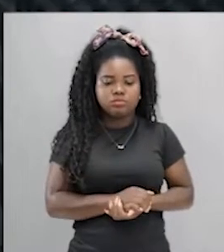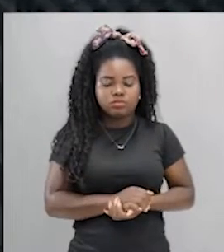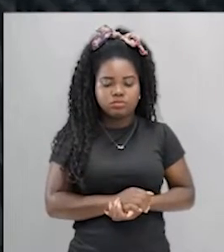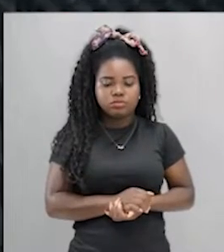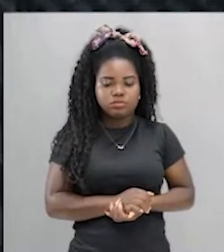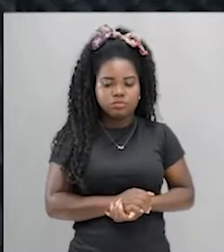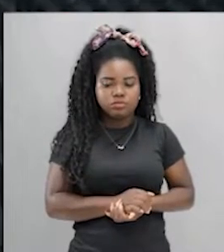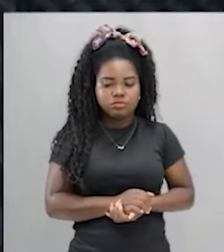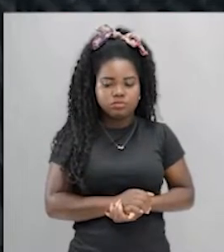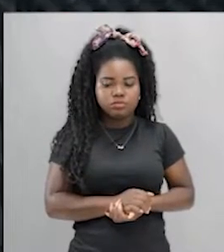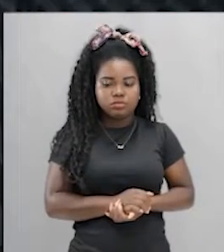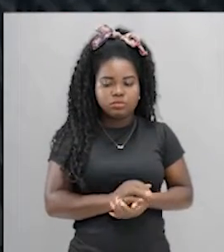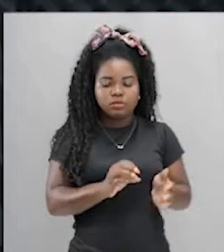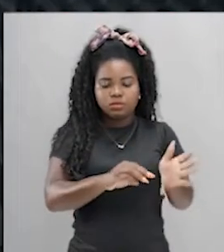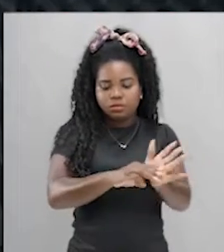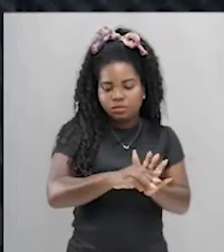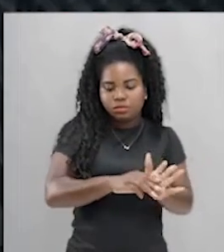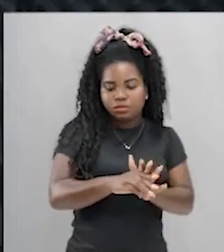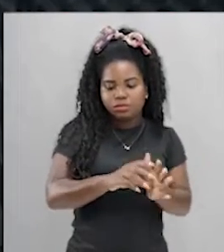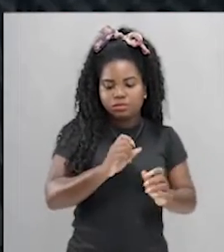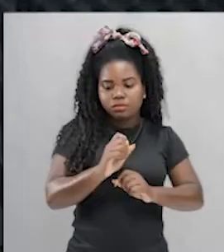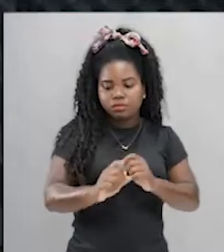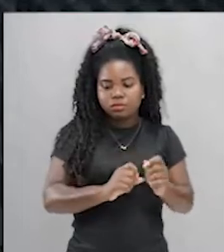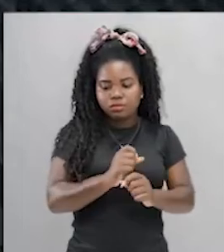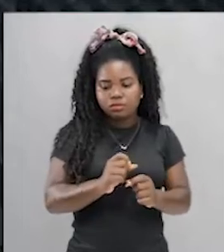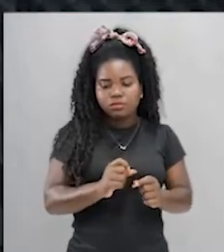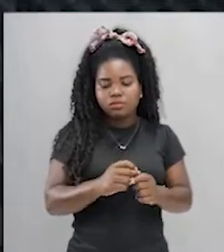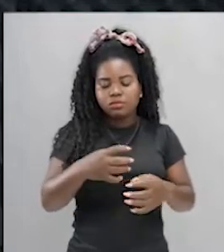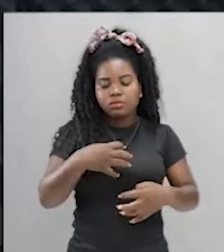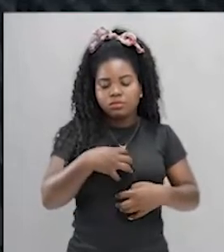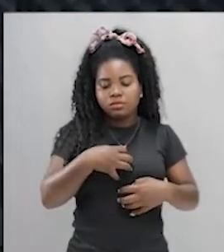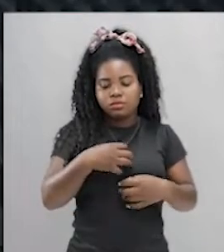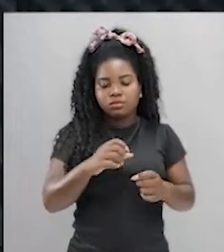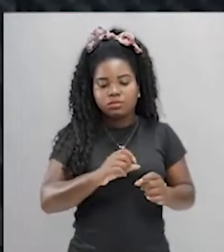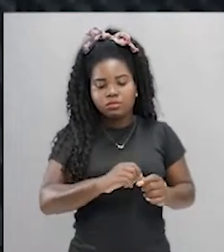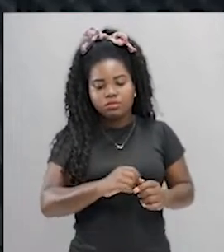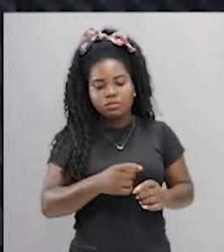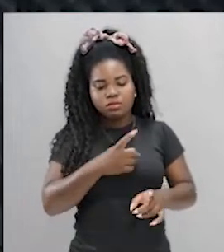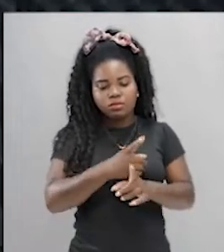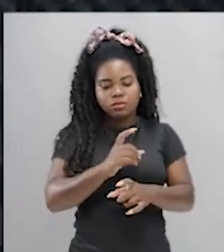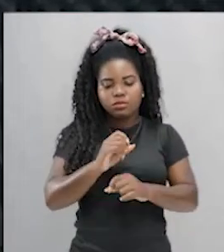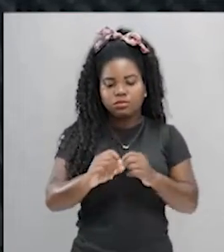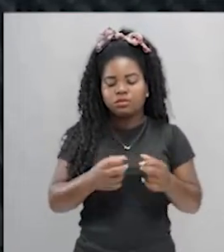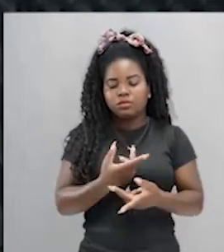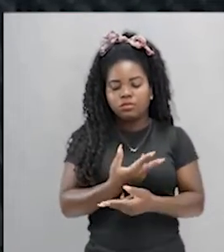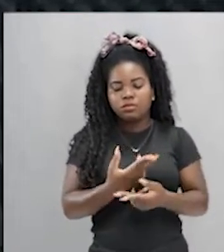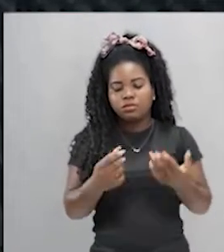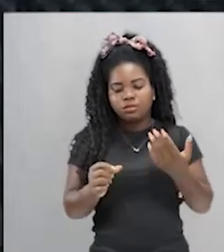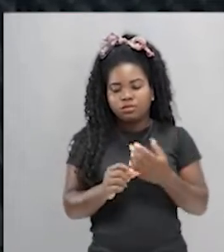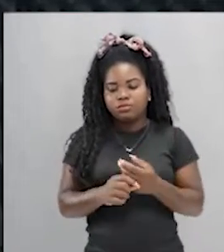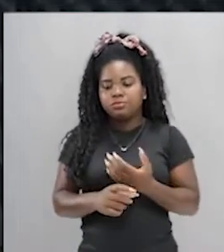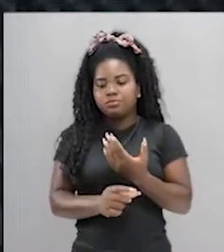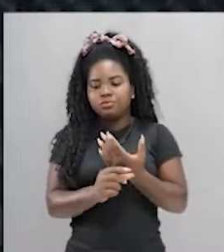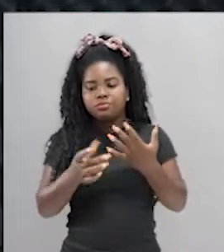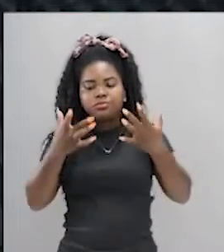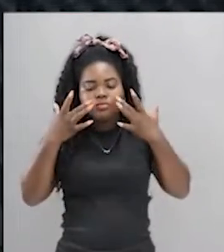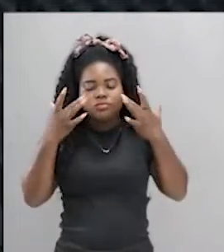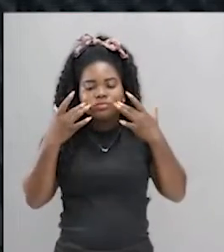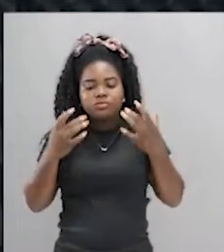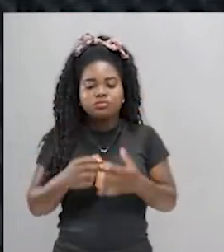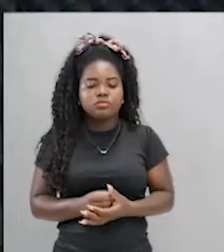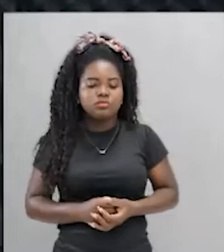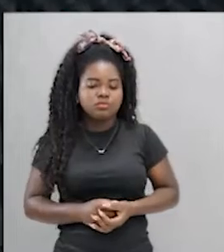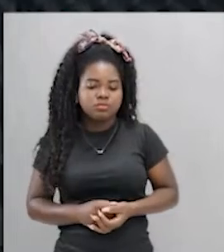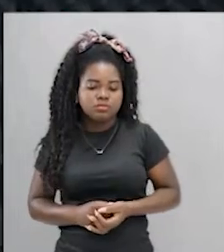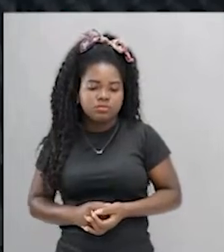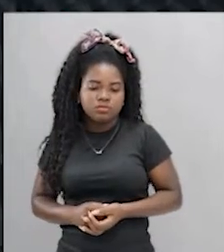é literalmente um método de interpretação que vai de encontro a muitos autores da época, inclusive Brecht. Né? É